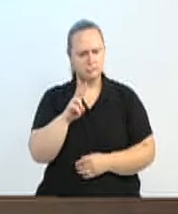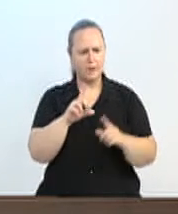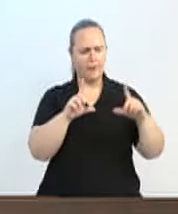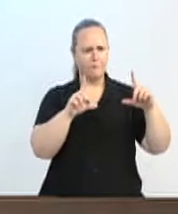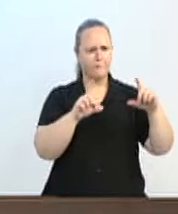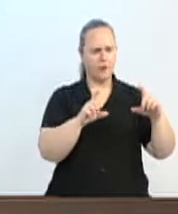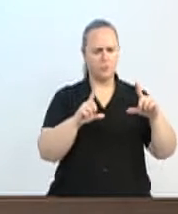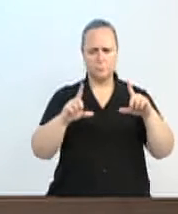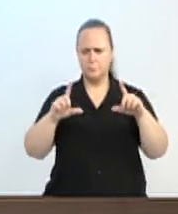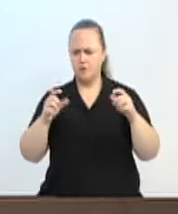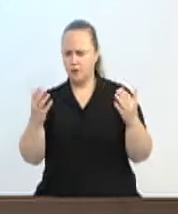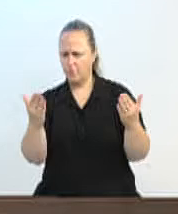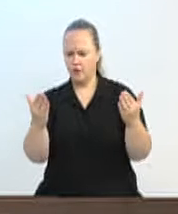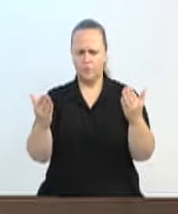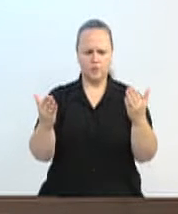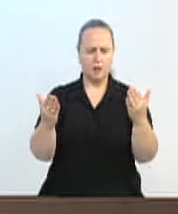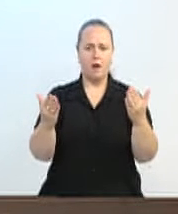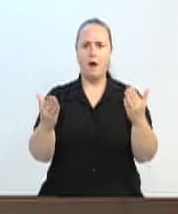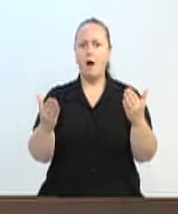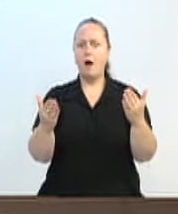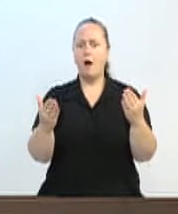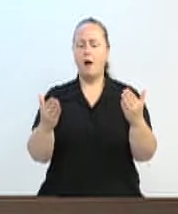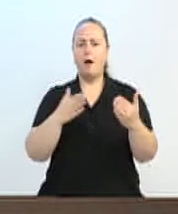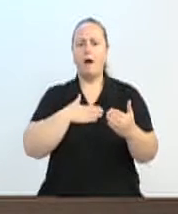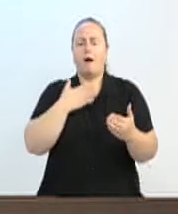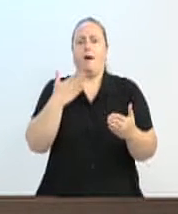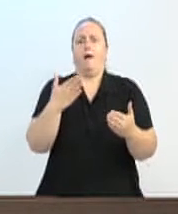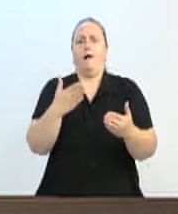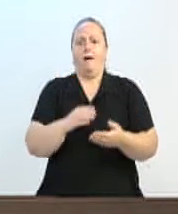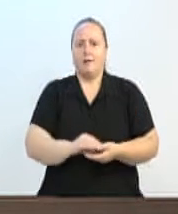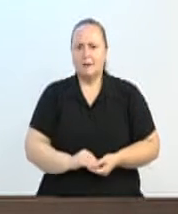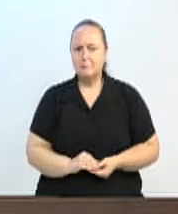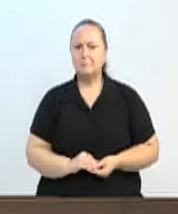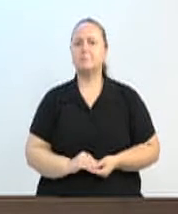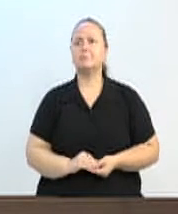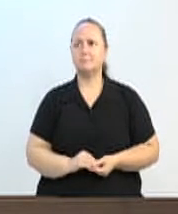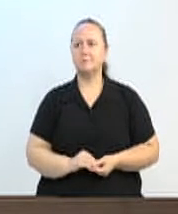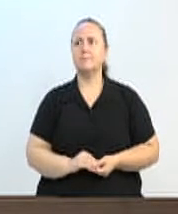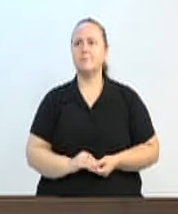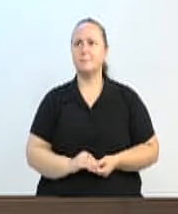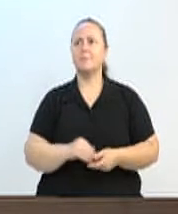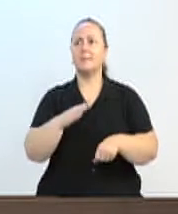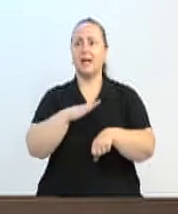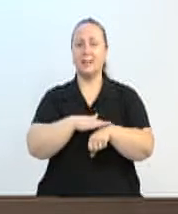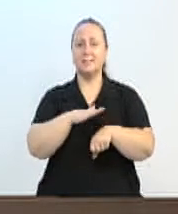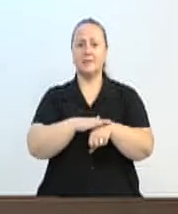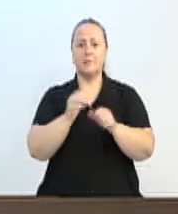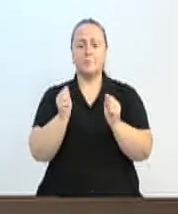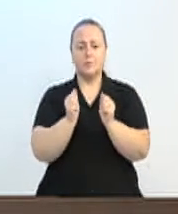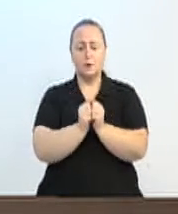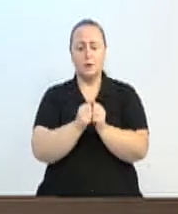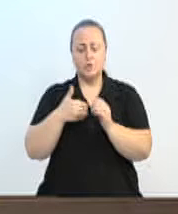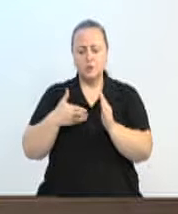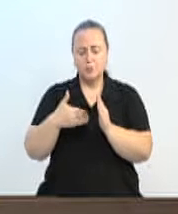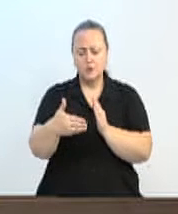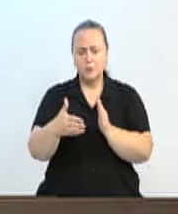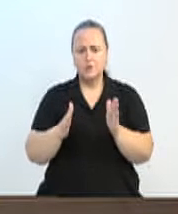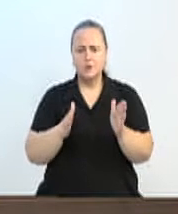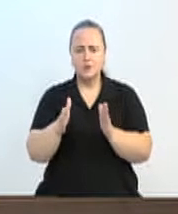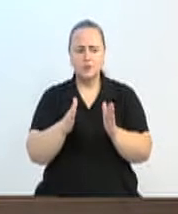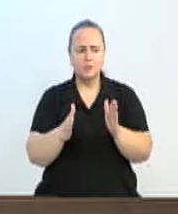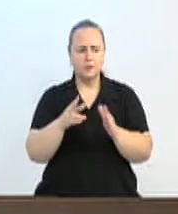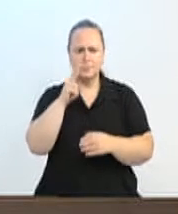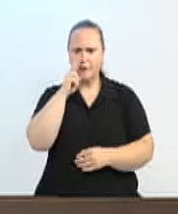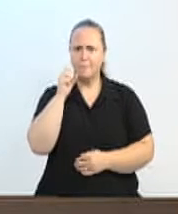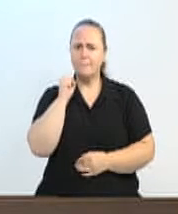fotos de antes e depois Porque esse tempo esse tempo que a gente tá aqui na ver e ansa é tão intenso que nós não percebemos